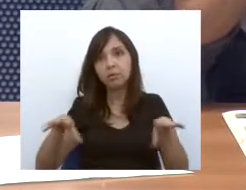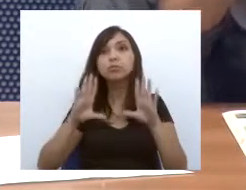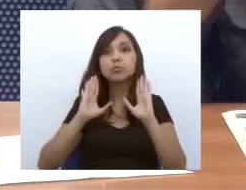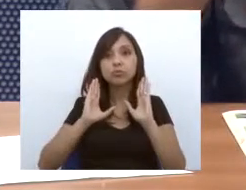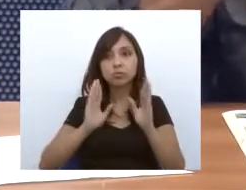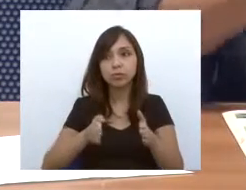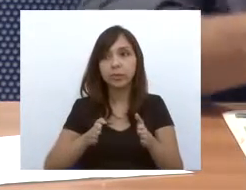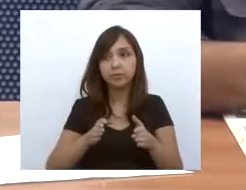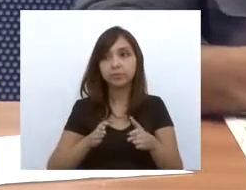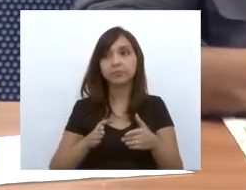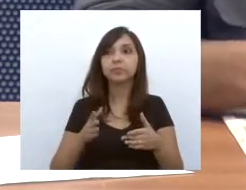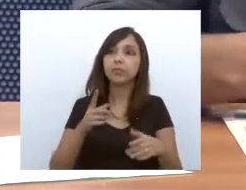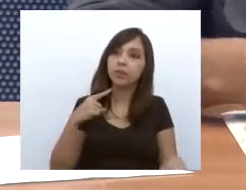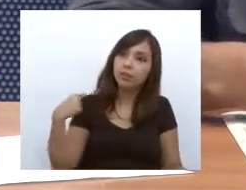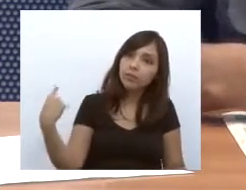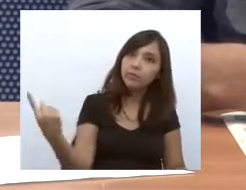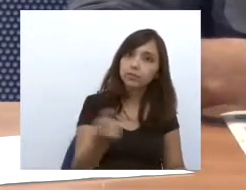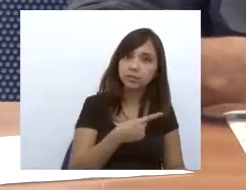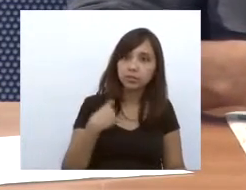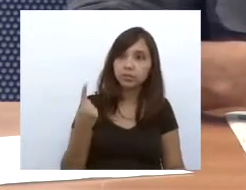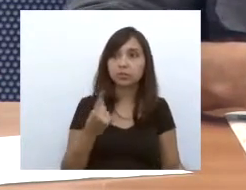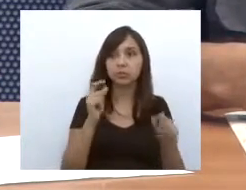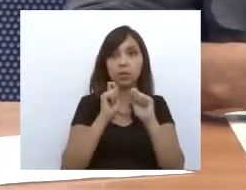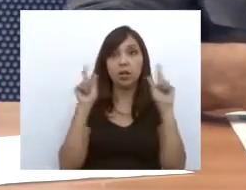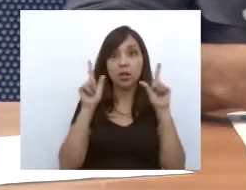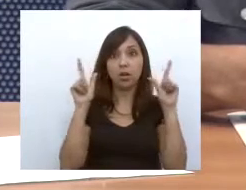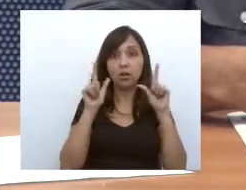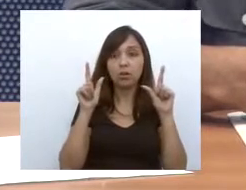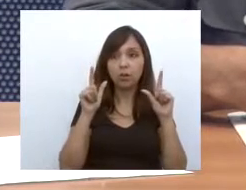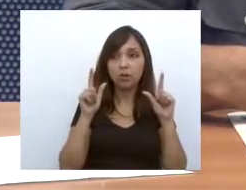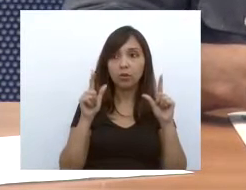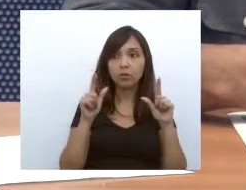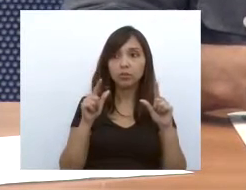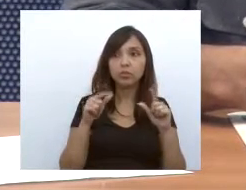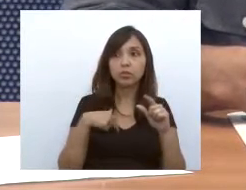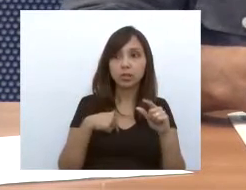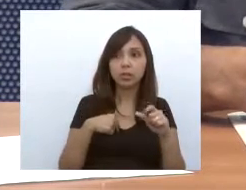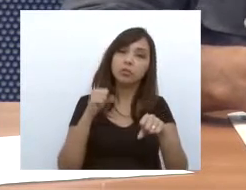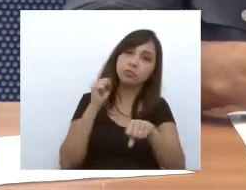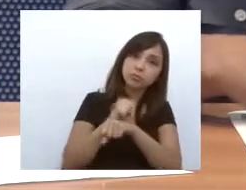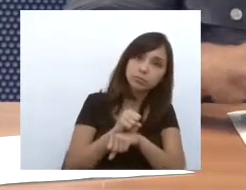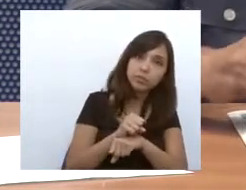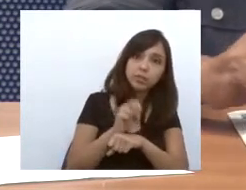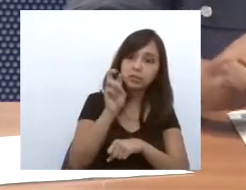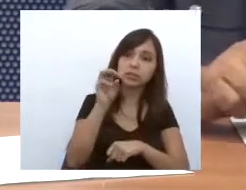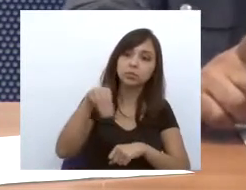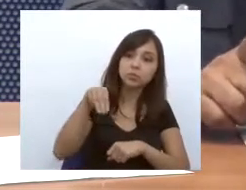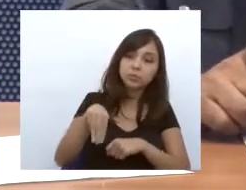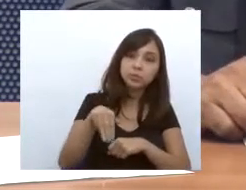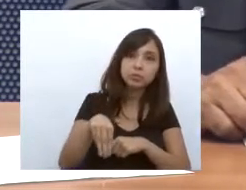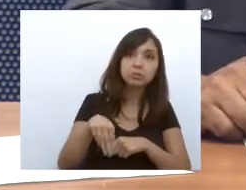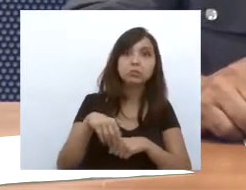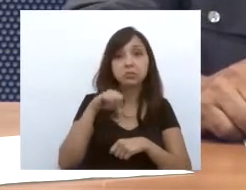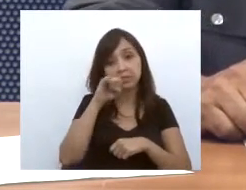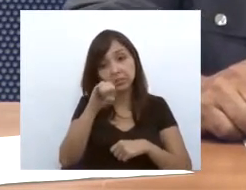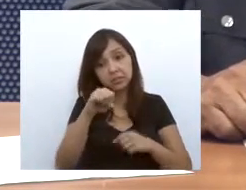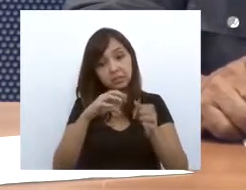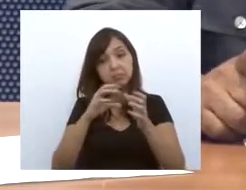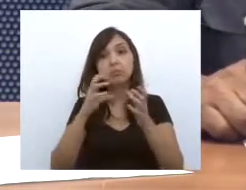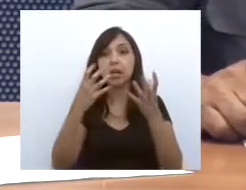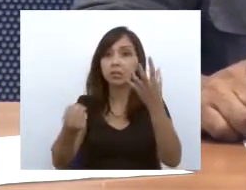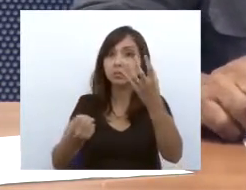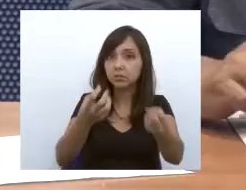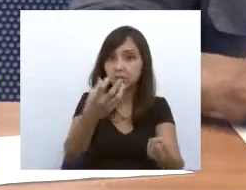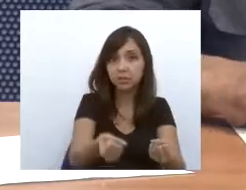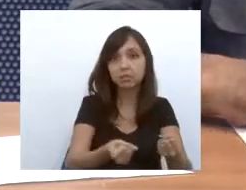entendeu? Desde que vocês acordem, eu vou suspender a sessão por 5 minutos, vocês acordam, e aí, se acordarem, se há um consenso,